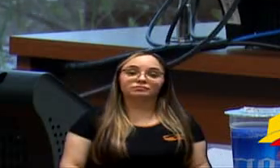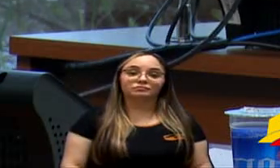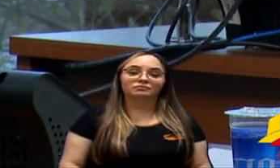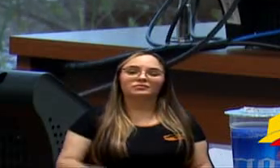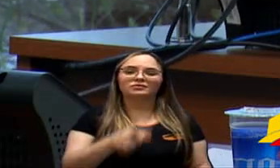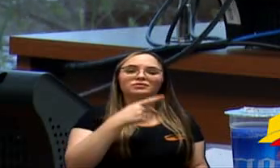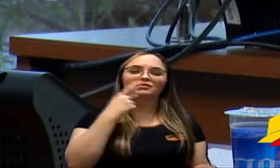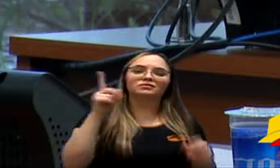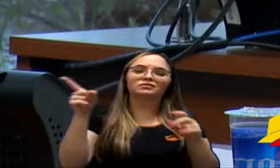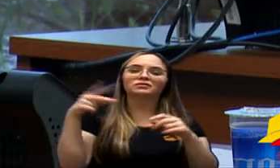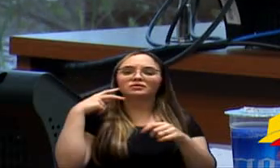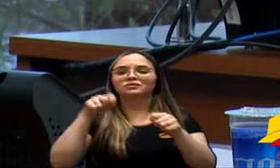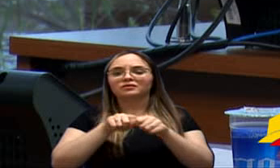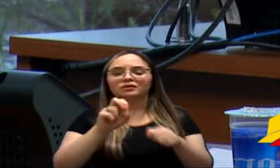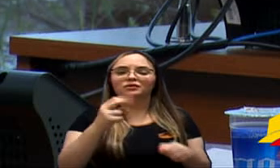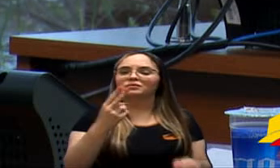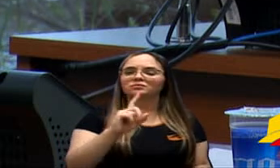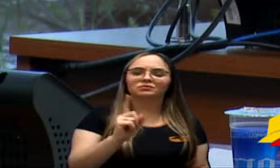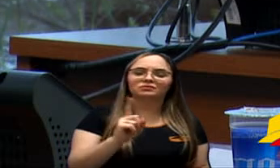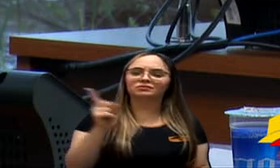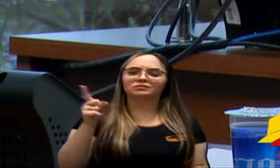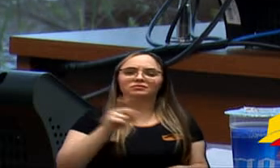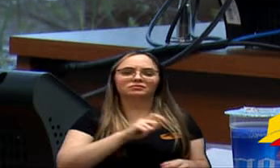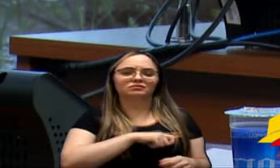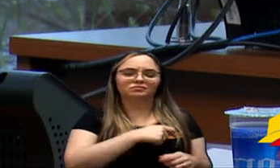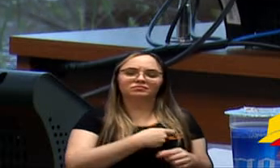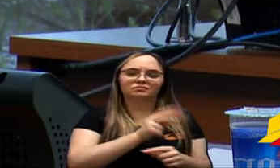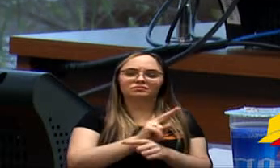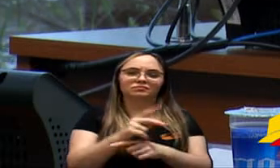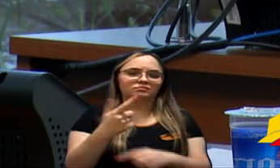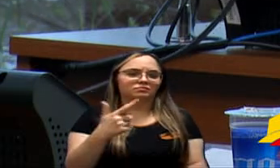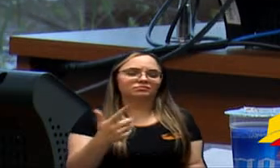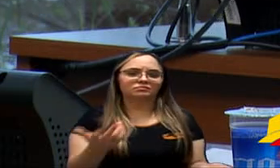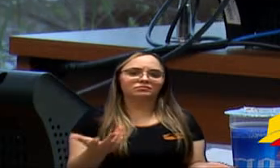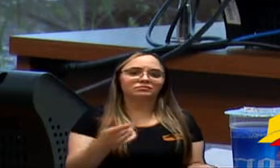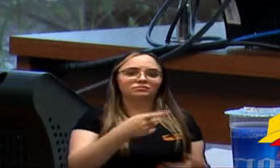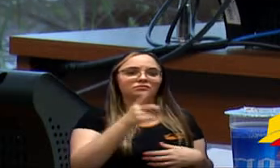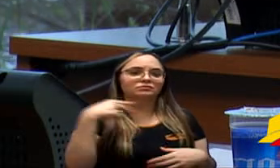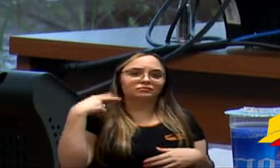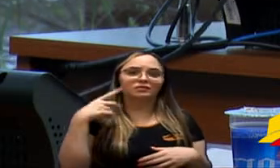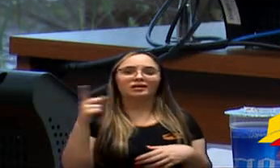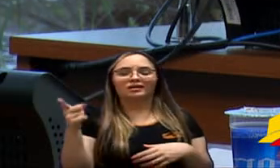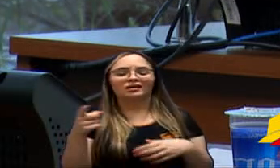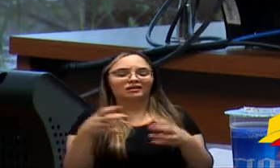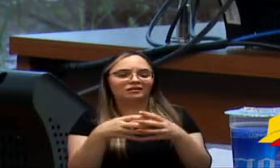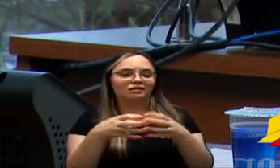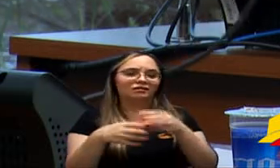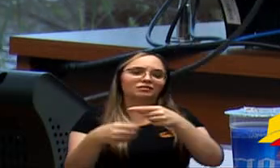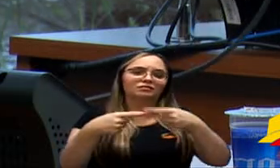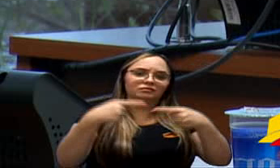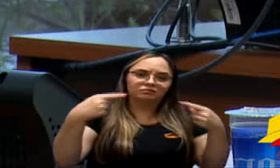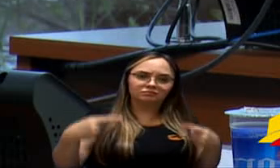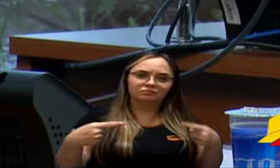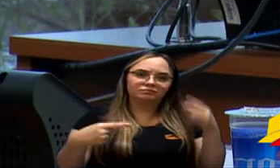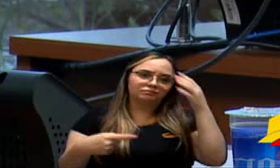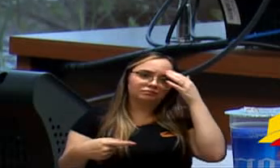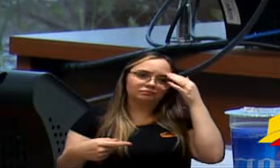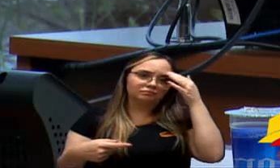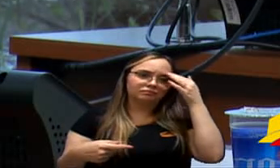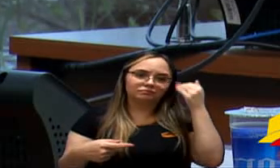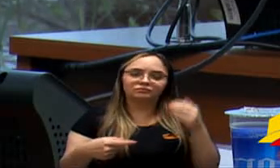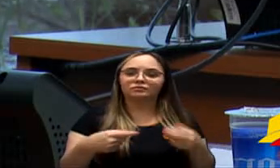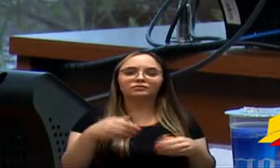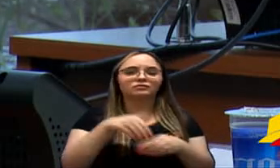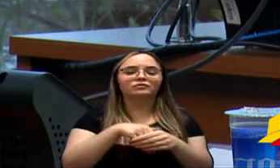vereador faz ou não, que ele fiscaliza ou não. Isso não compete, a todo momento ele diz, ah, vocês são oposição. Ainda bem que tem oposição na cidade. Votam contra